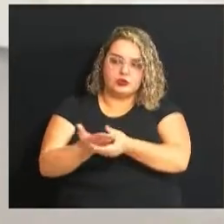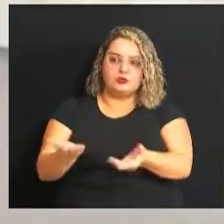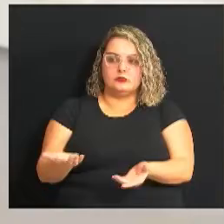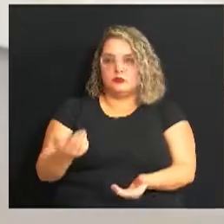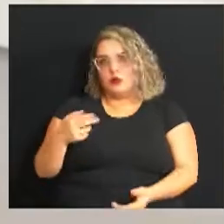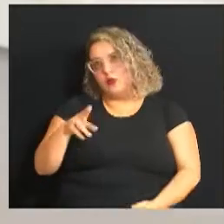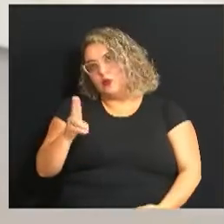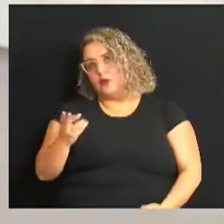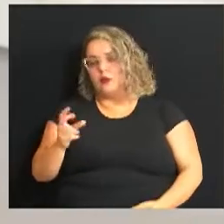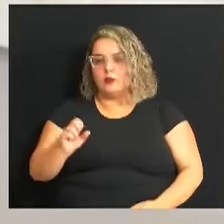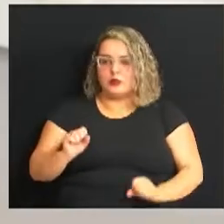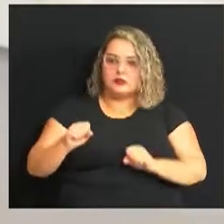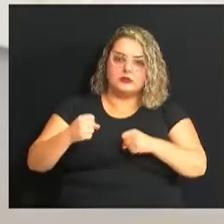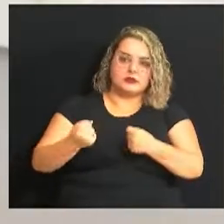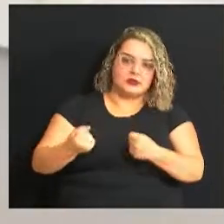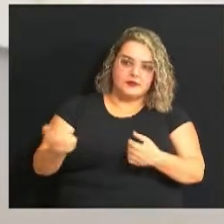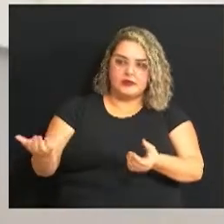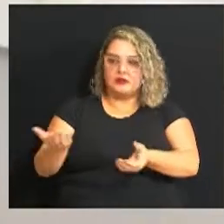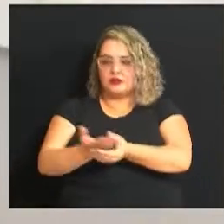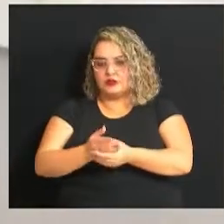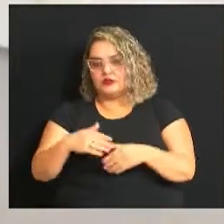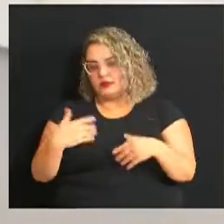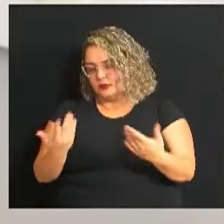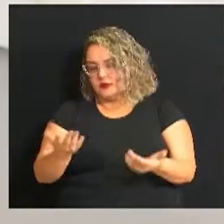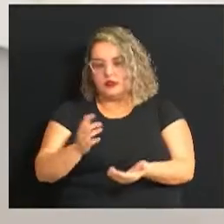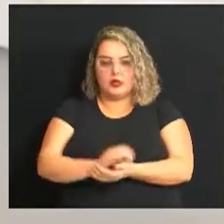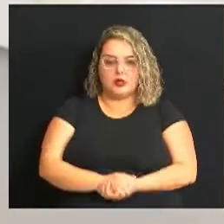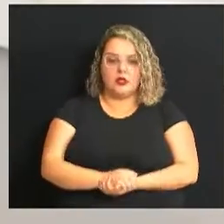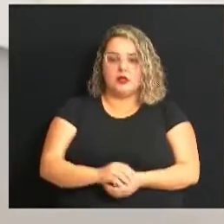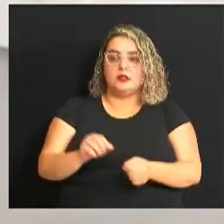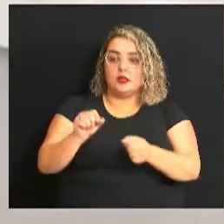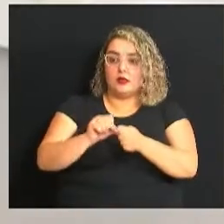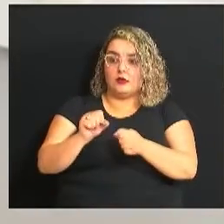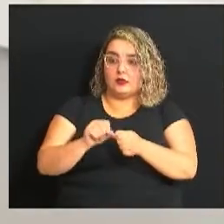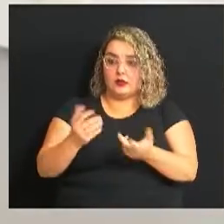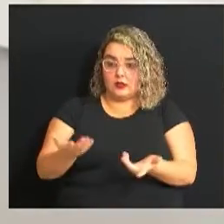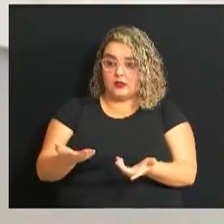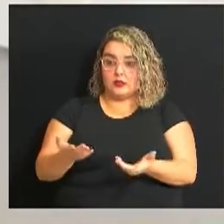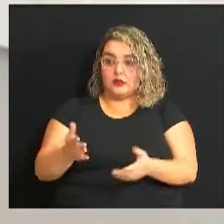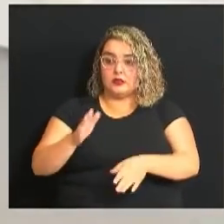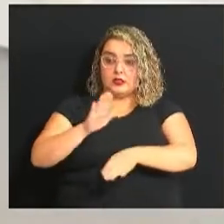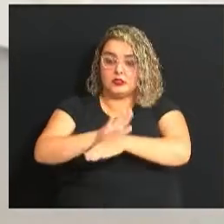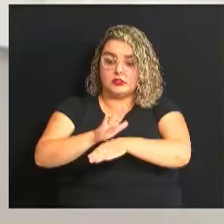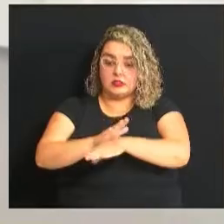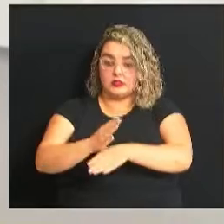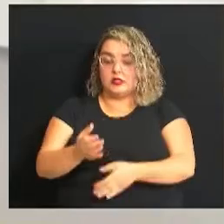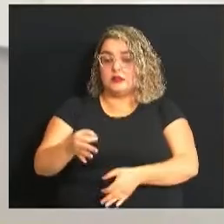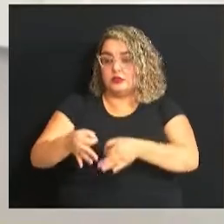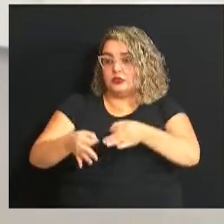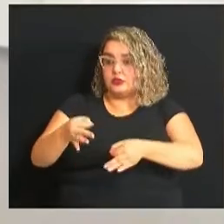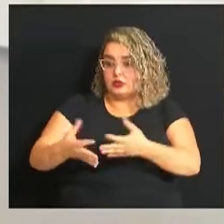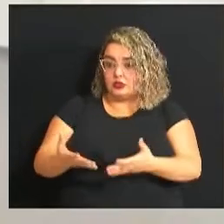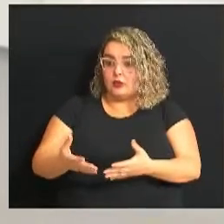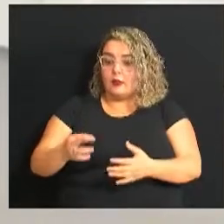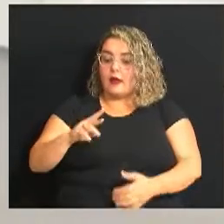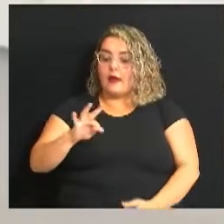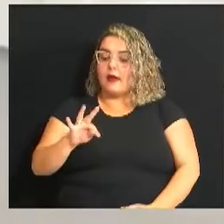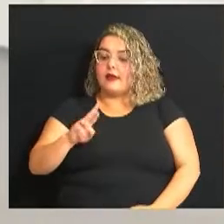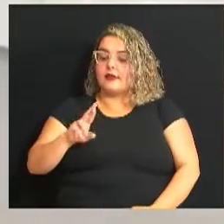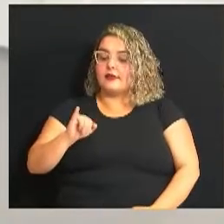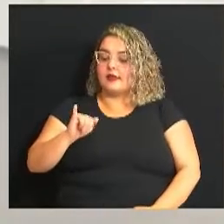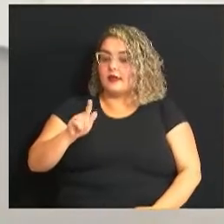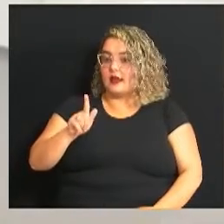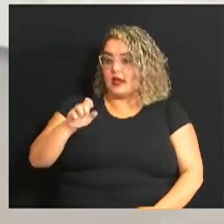se defenderem em processos, enfim. Então é feito na assistência judiciária, é feita uma triagem, e aí sim eu preciso